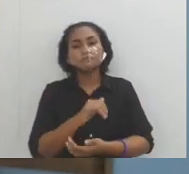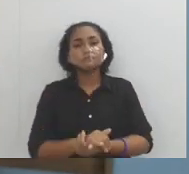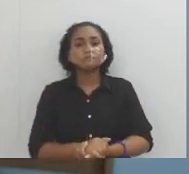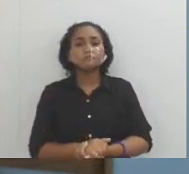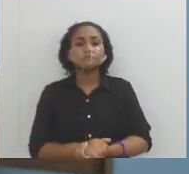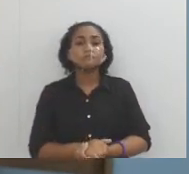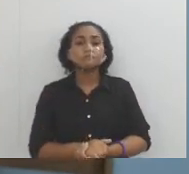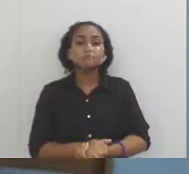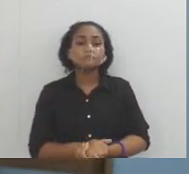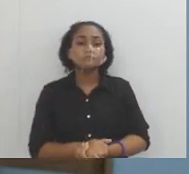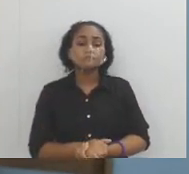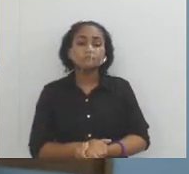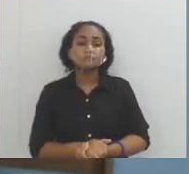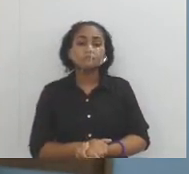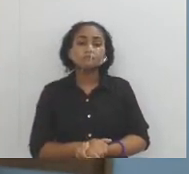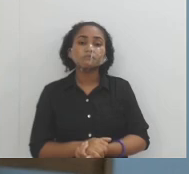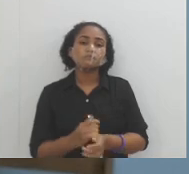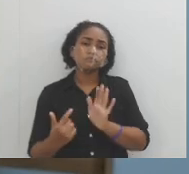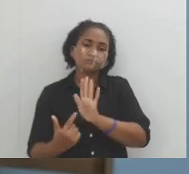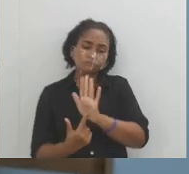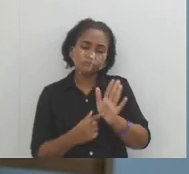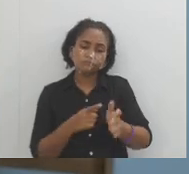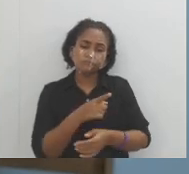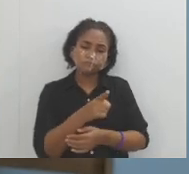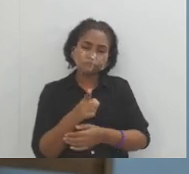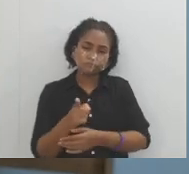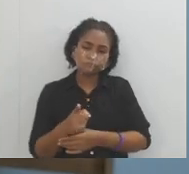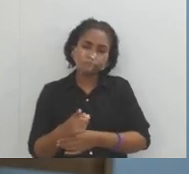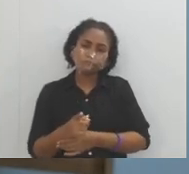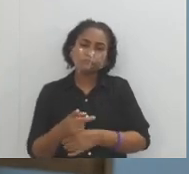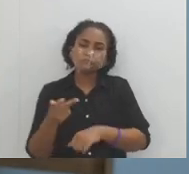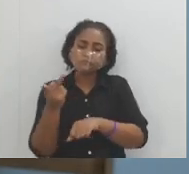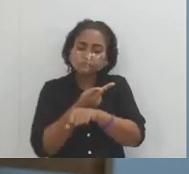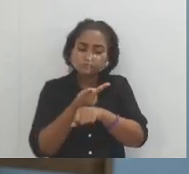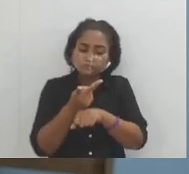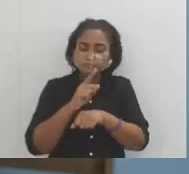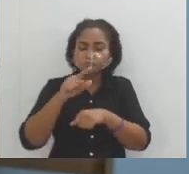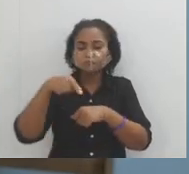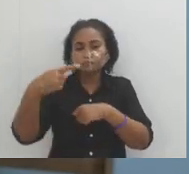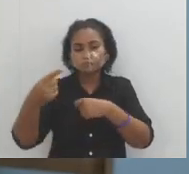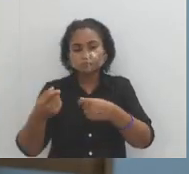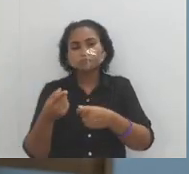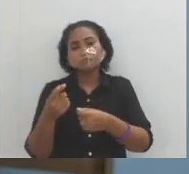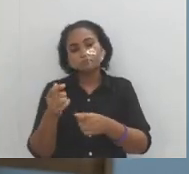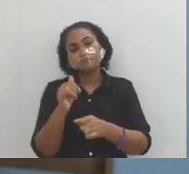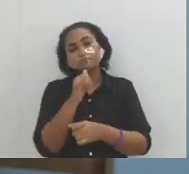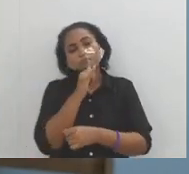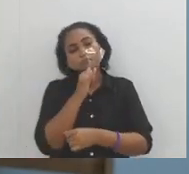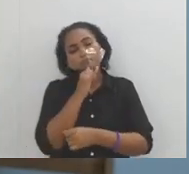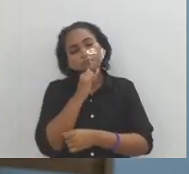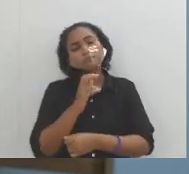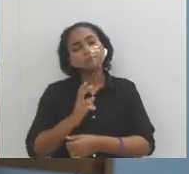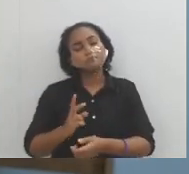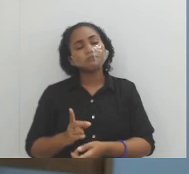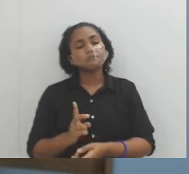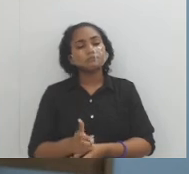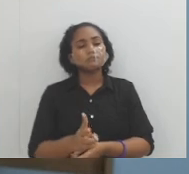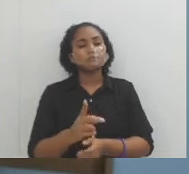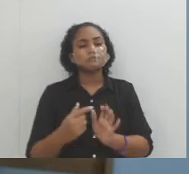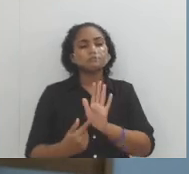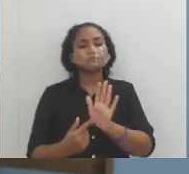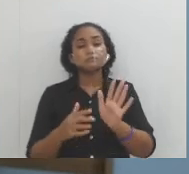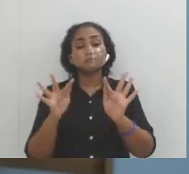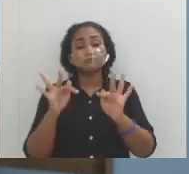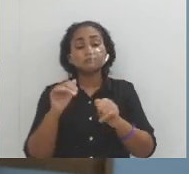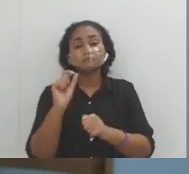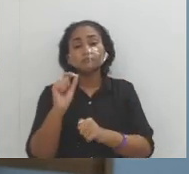nós precisávamos mostrar a vocês. Aí, busquem outros, mas esses são os mais recorrentes, né? E só para